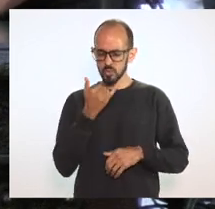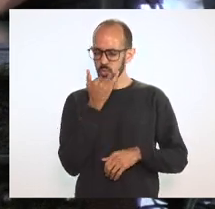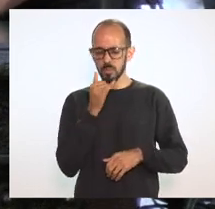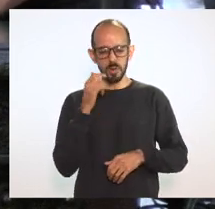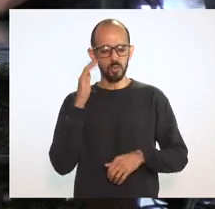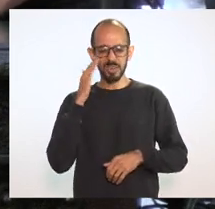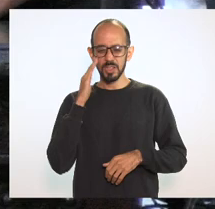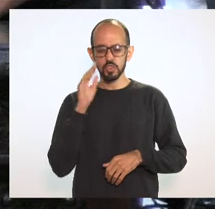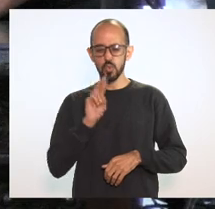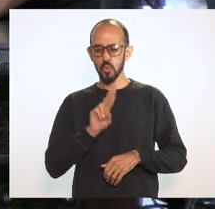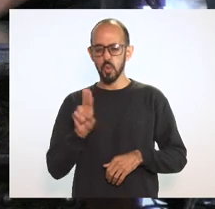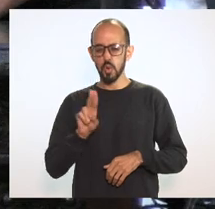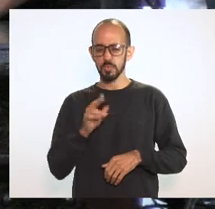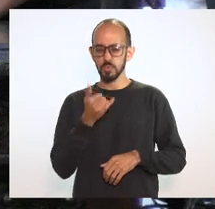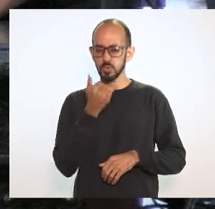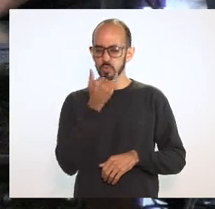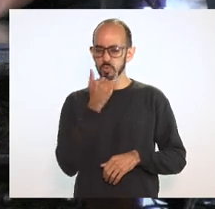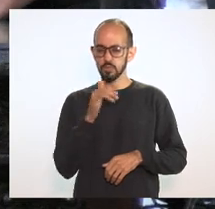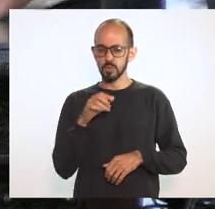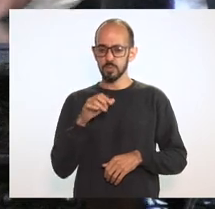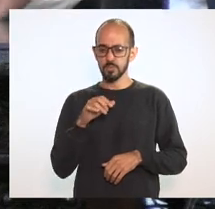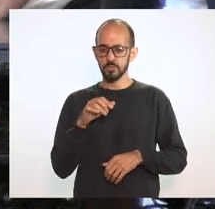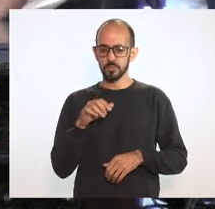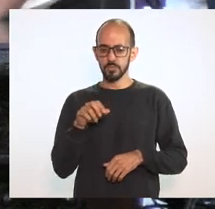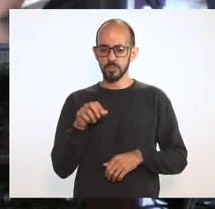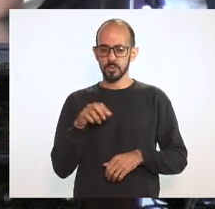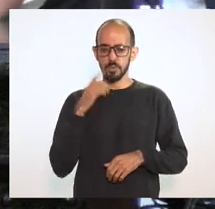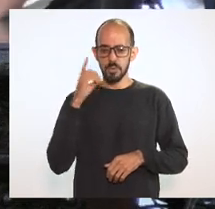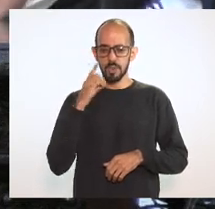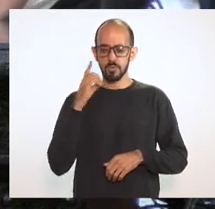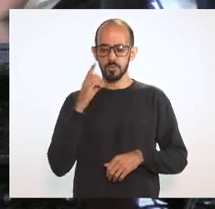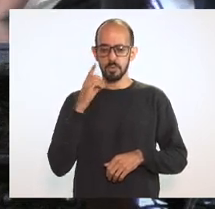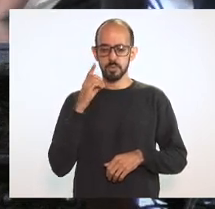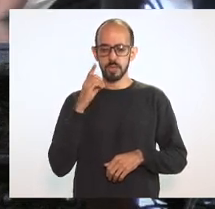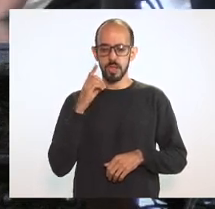Com a palavra, o deputado Flávio.